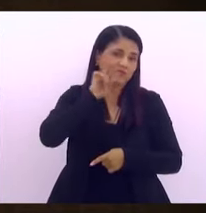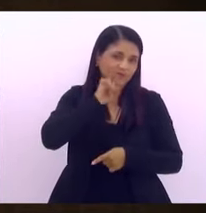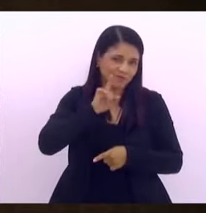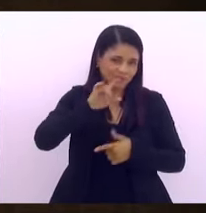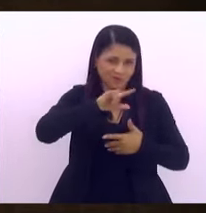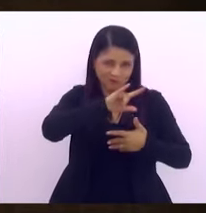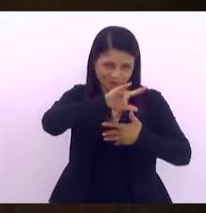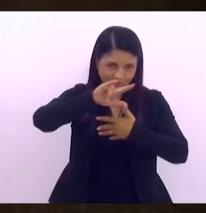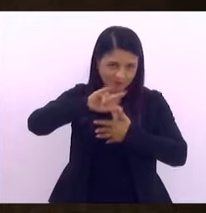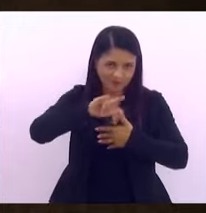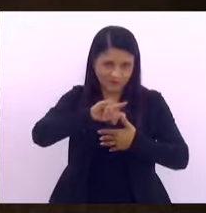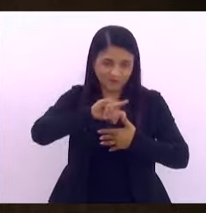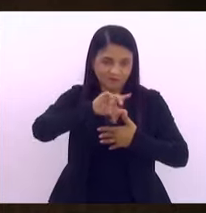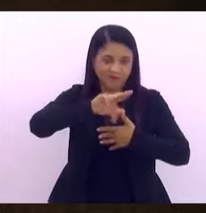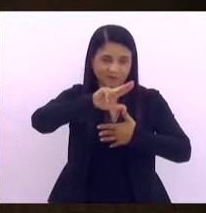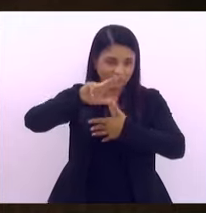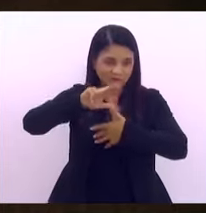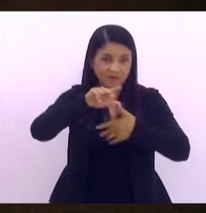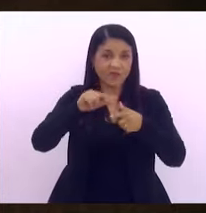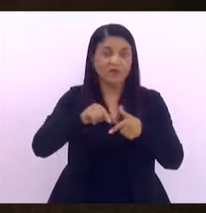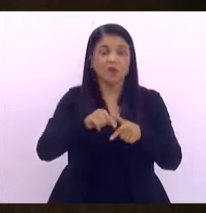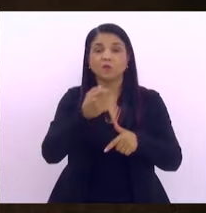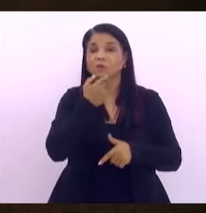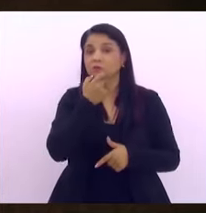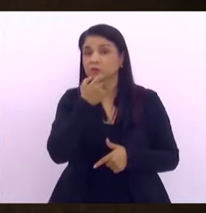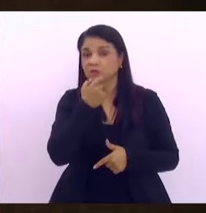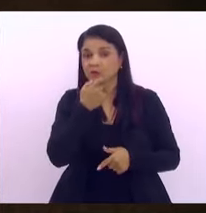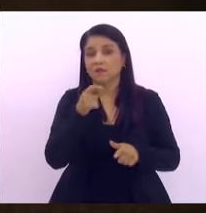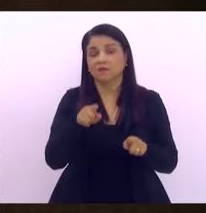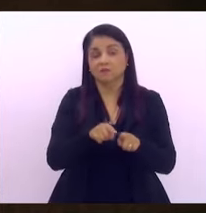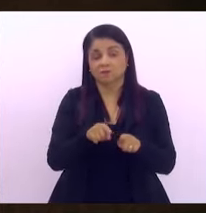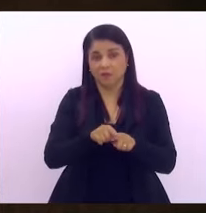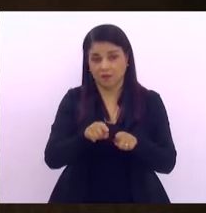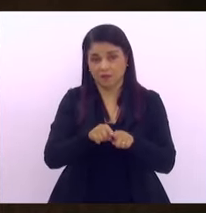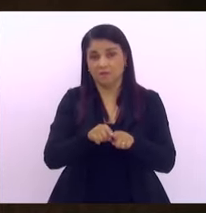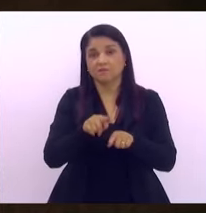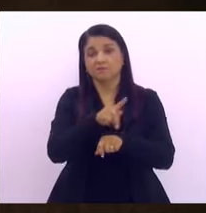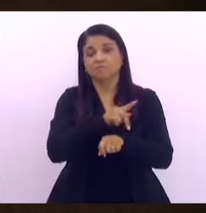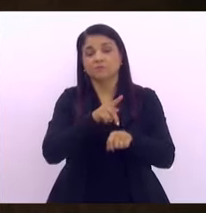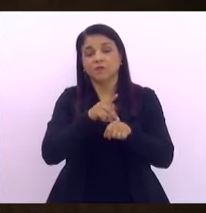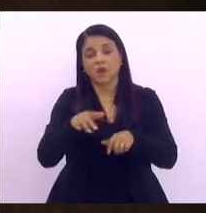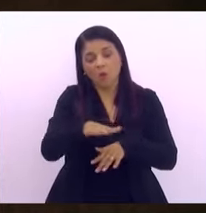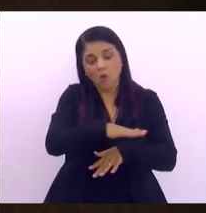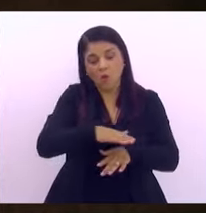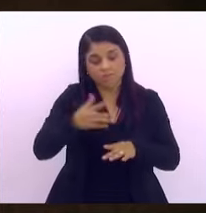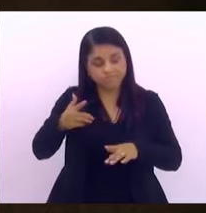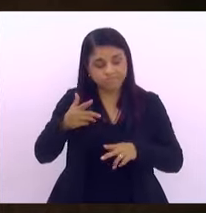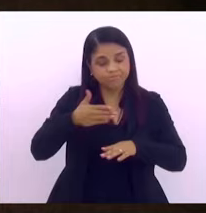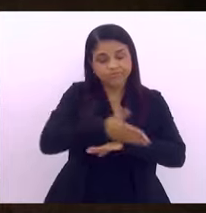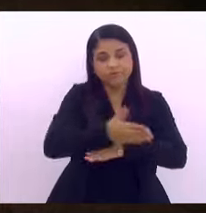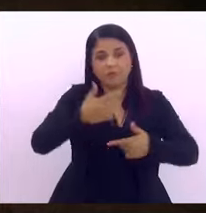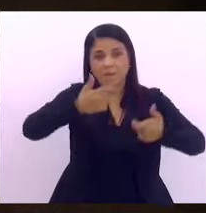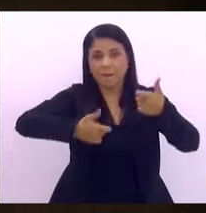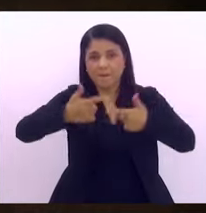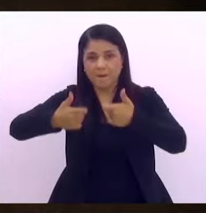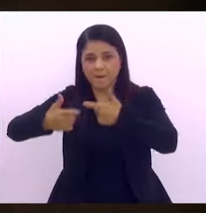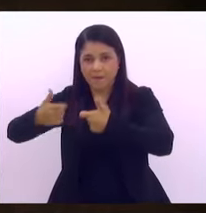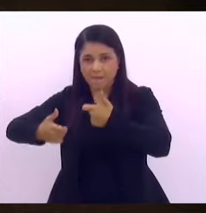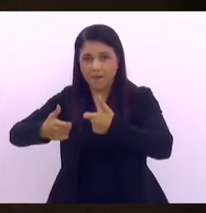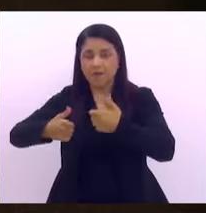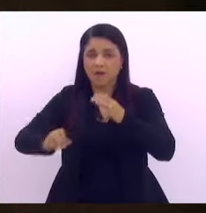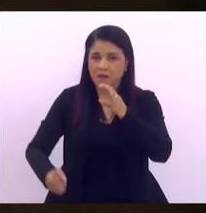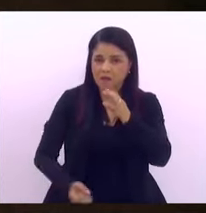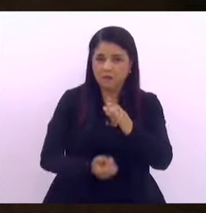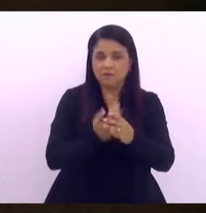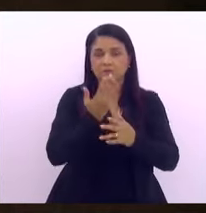e ao Reino Unido, para que ocupassem aquele território e deflagrassem guerra. Então, a criação do Estado de